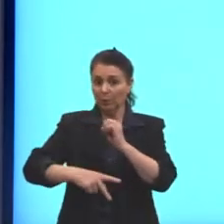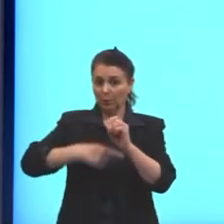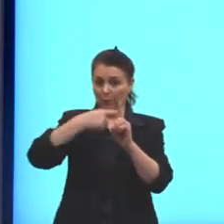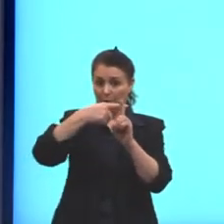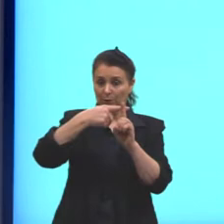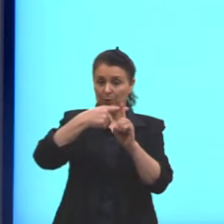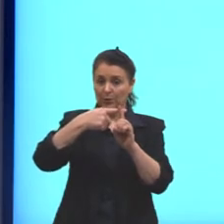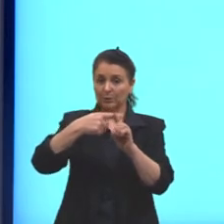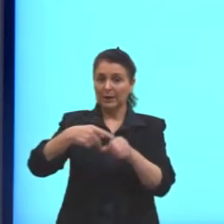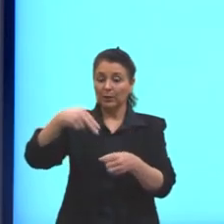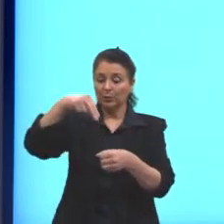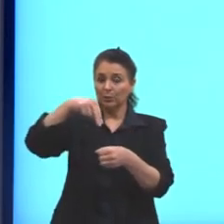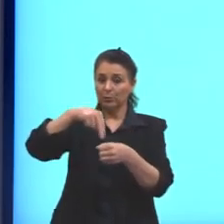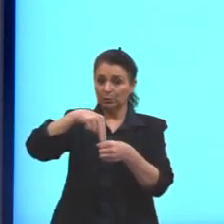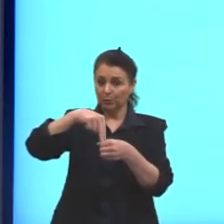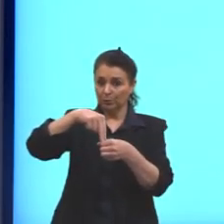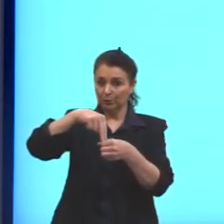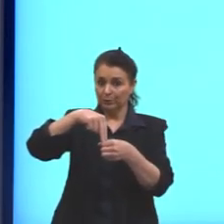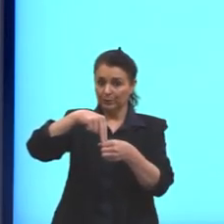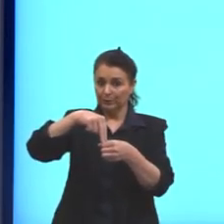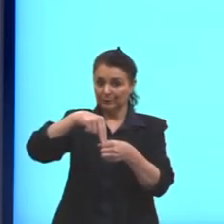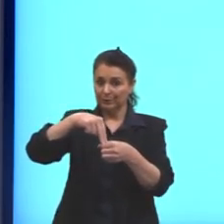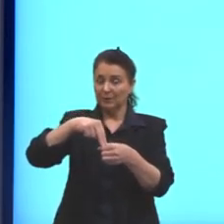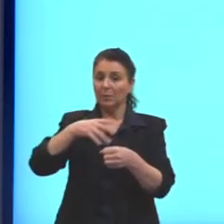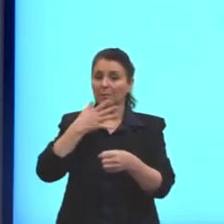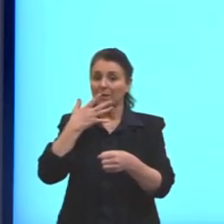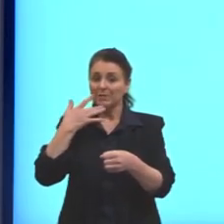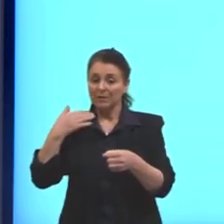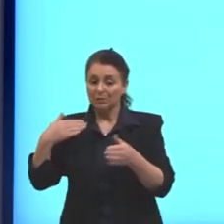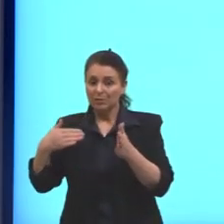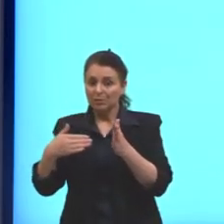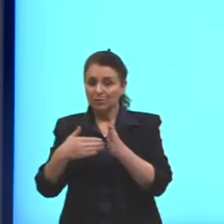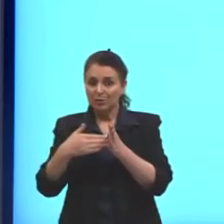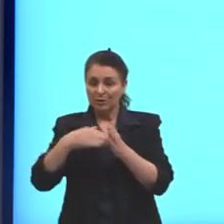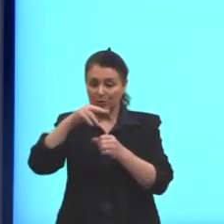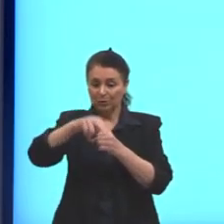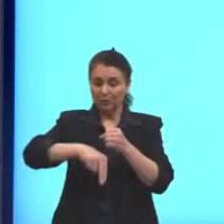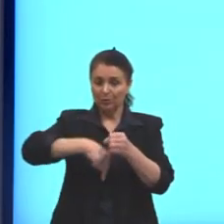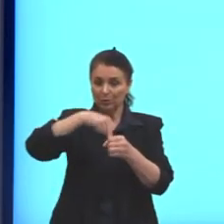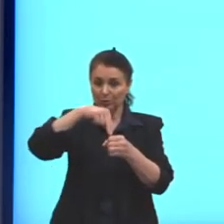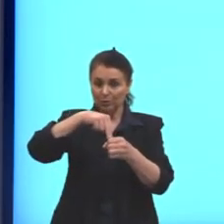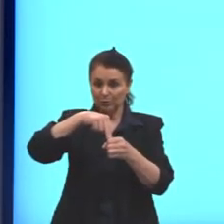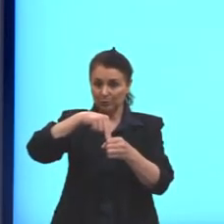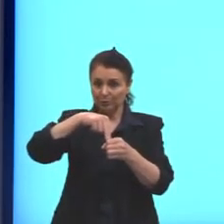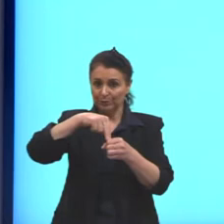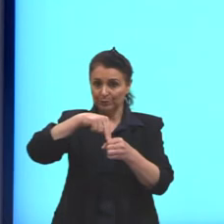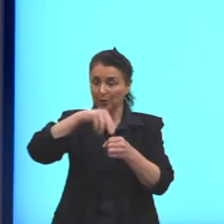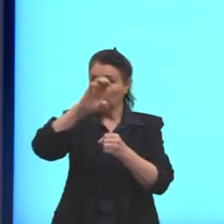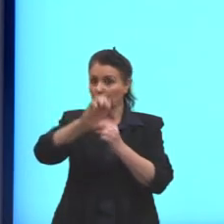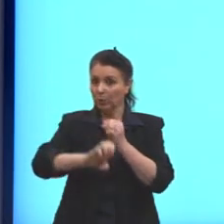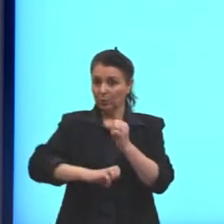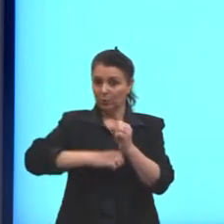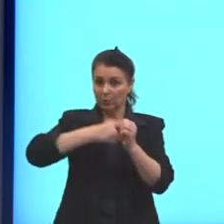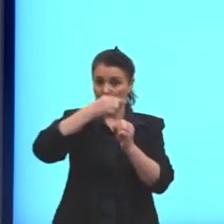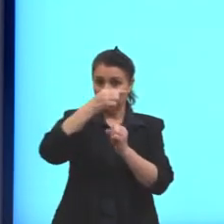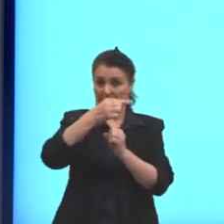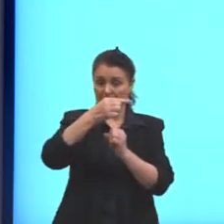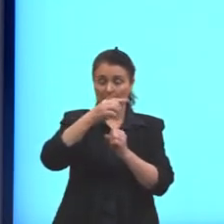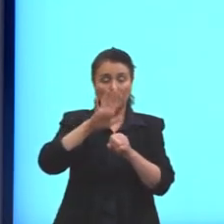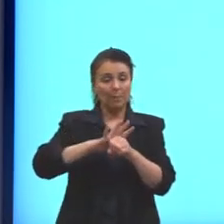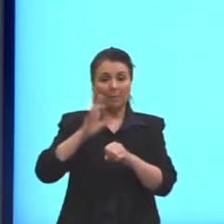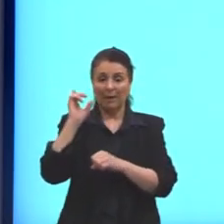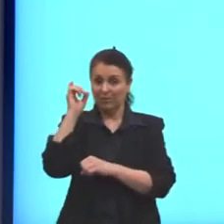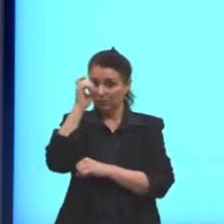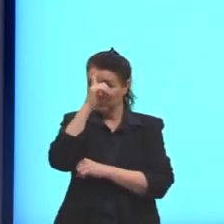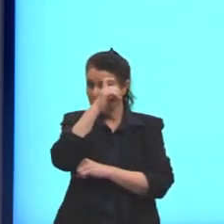mais difícil a gente chegar no núcleo do que nos elétrons né que eles estão ao redor da nossa representação tradicional tá então